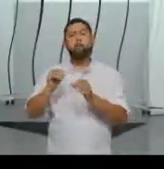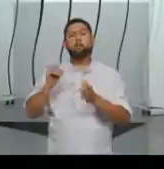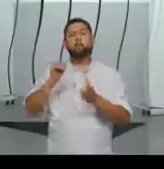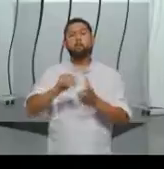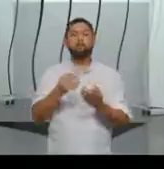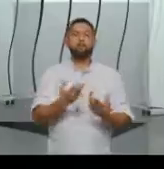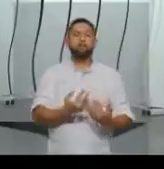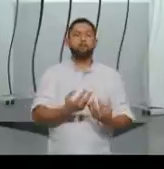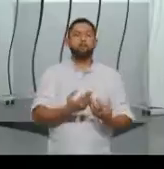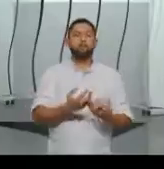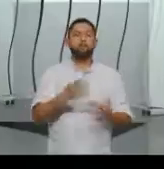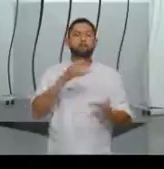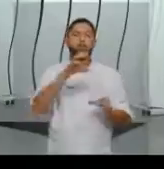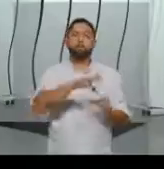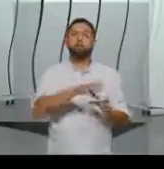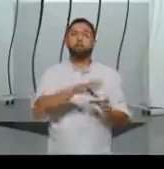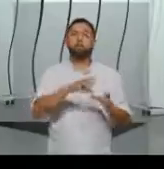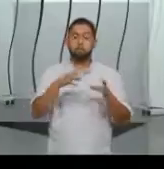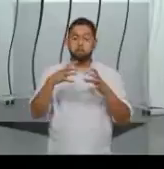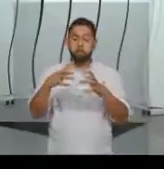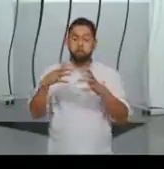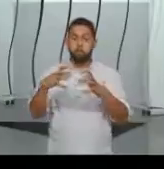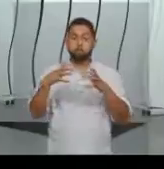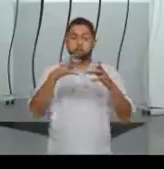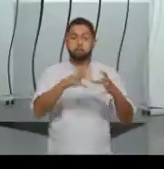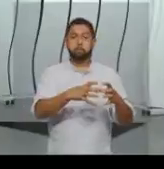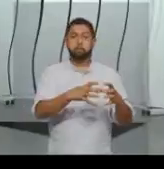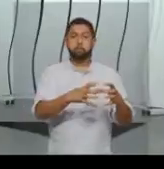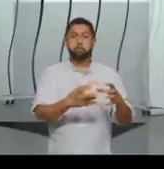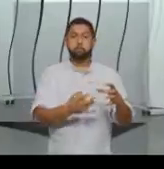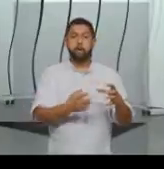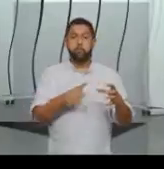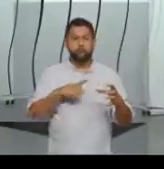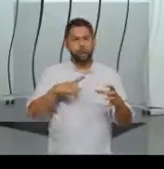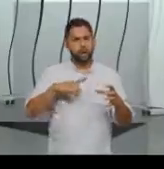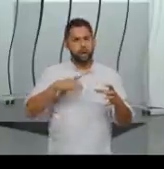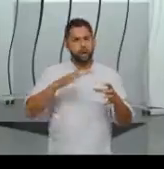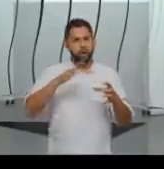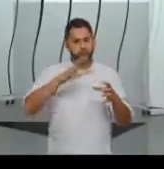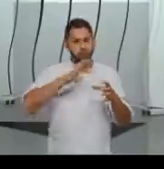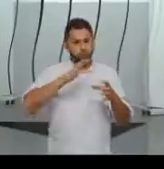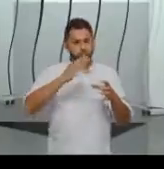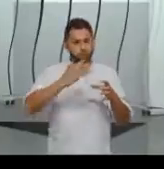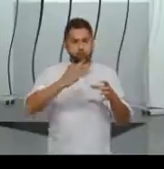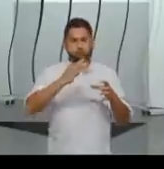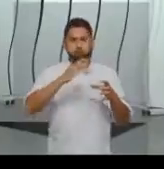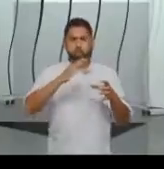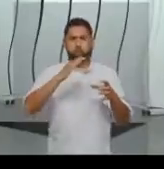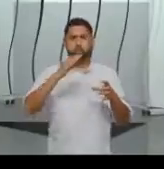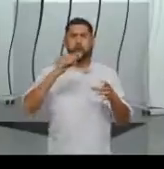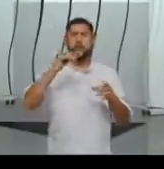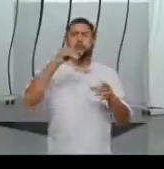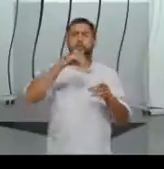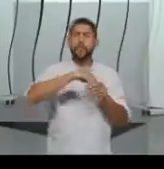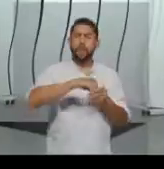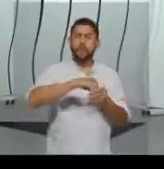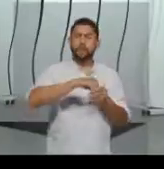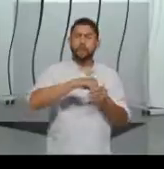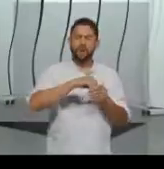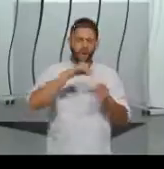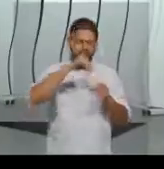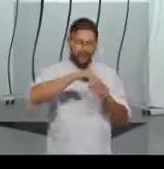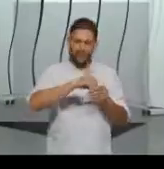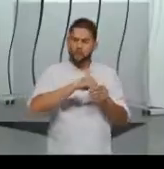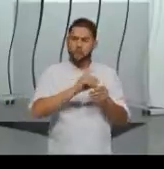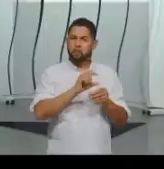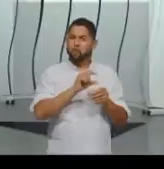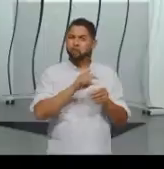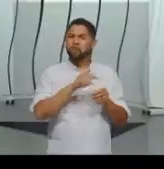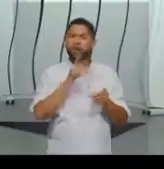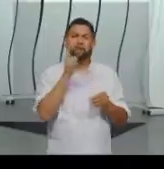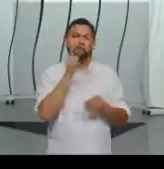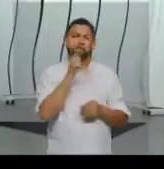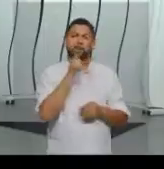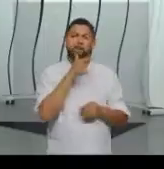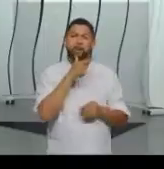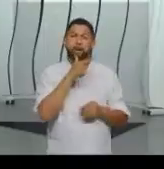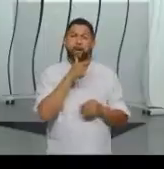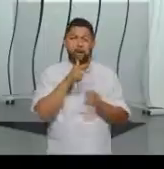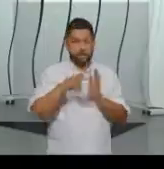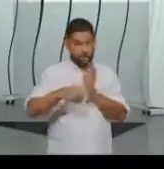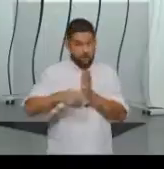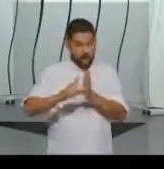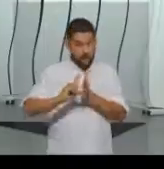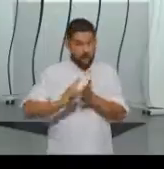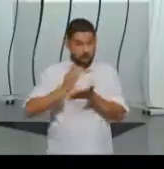começar a cozinhar da parte externa para a parte interna. Então, ali dentro vai demorar. Uma vez que eu pico